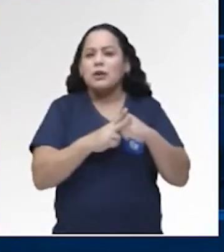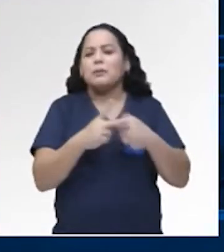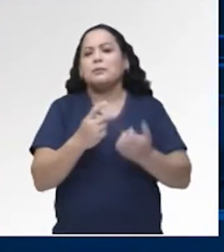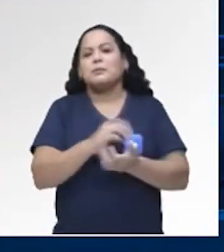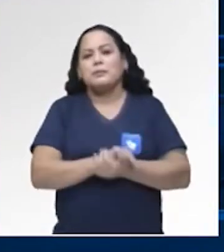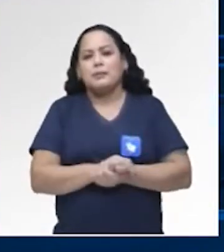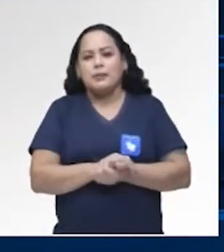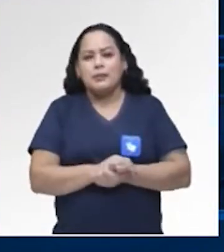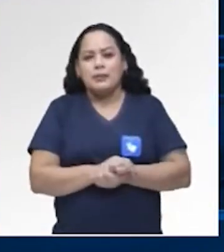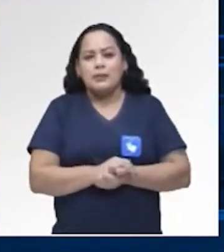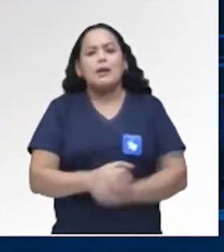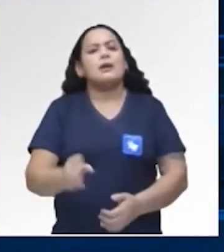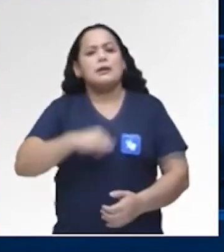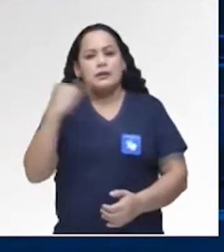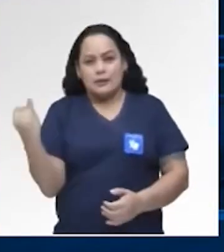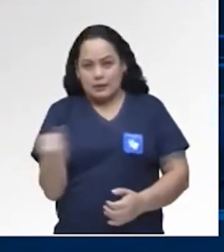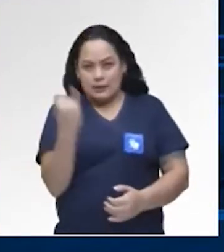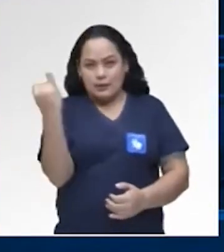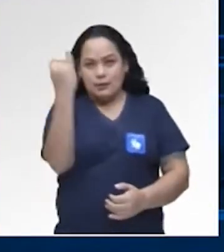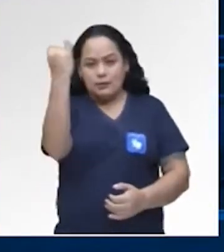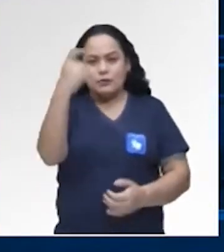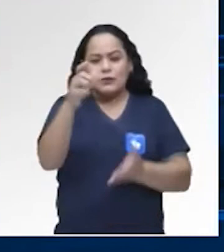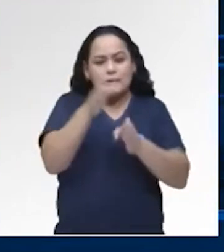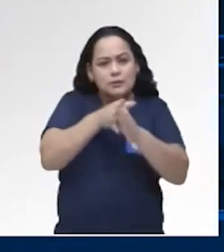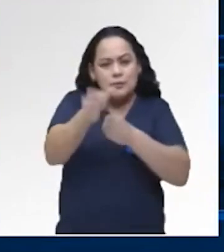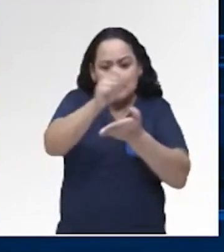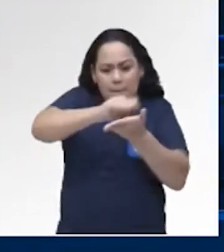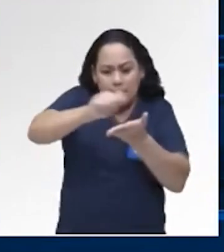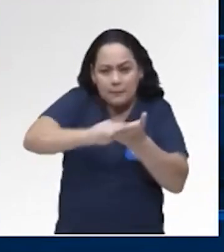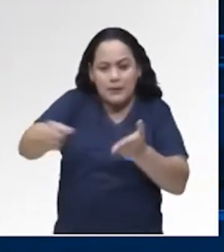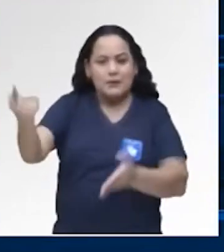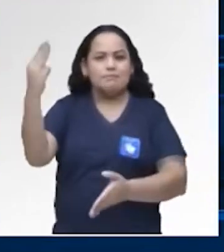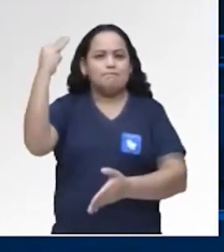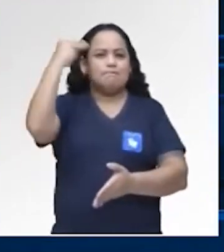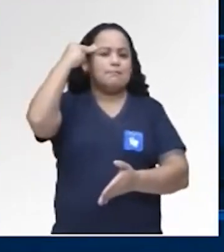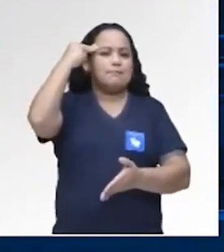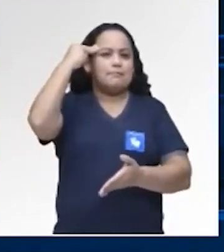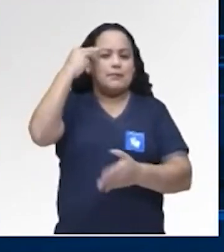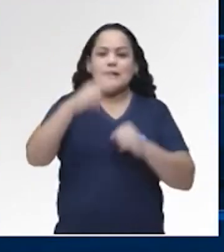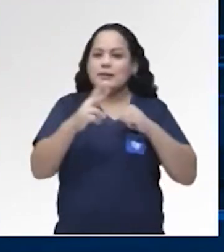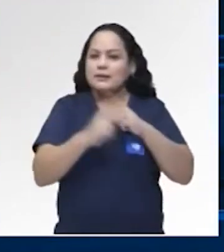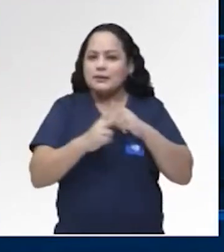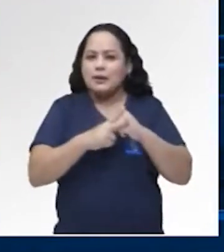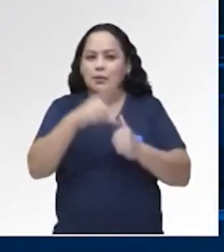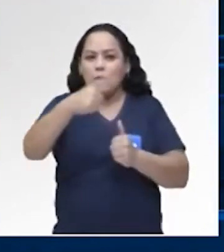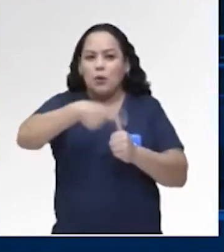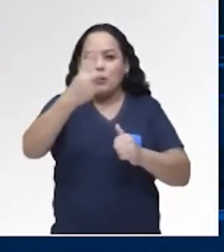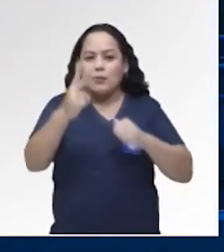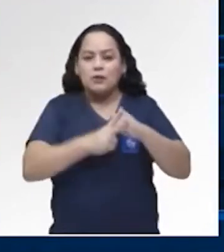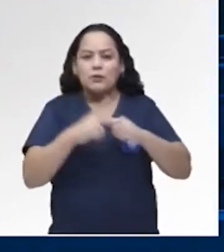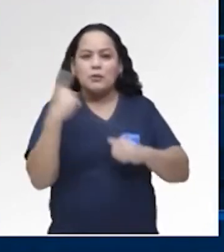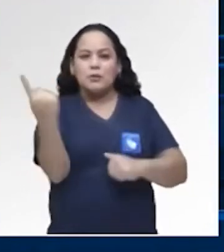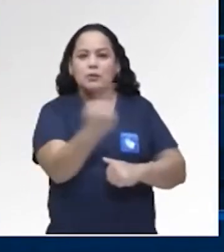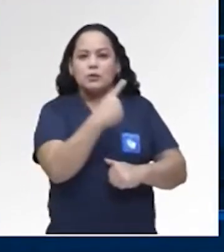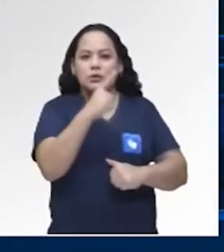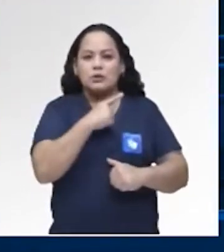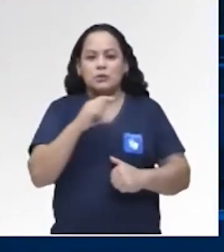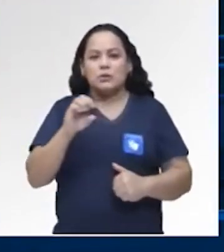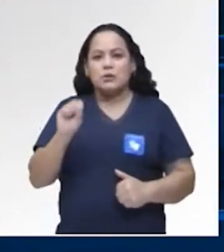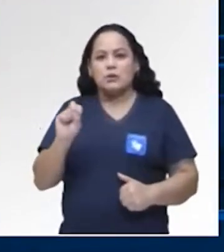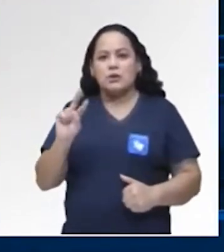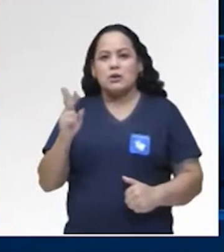Então, é extremamente importante vocês anotarem e memorizarem verbos. Então, o primeiro verbo ali que nós temos, share,